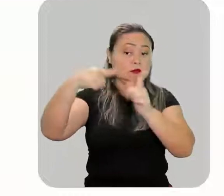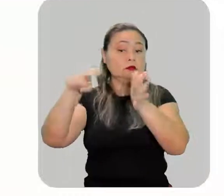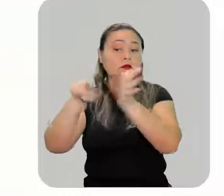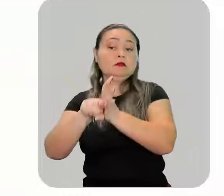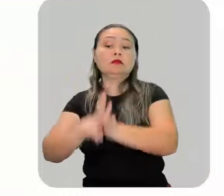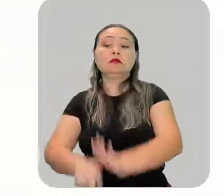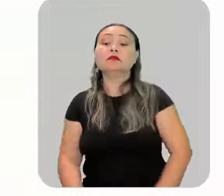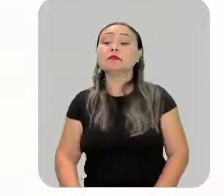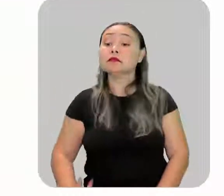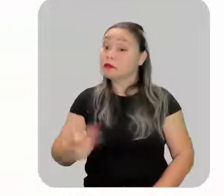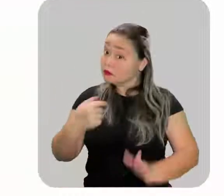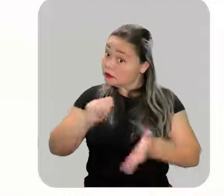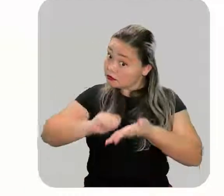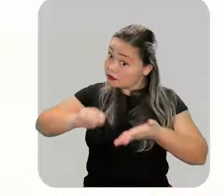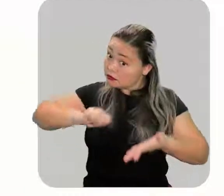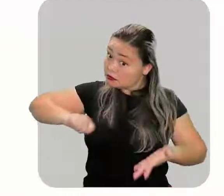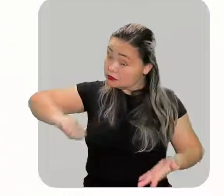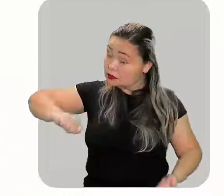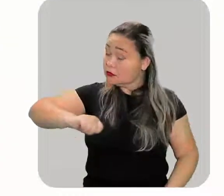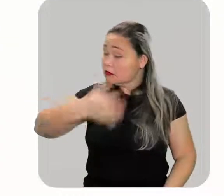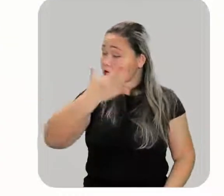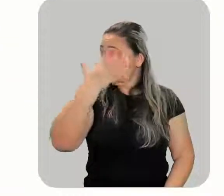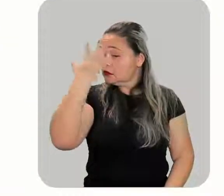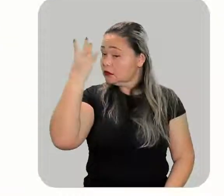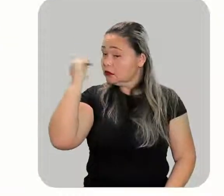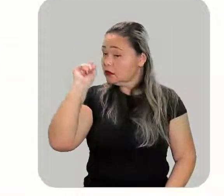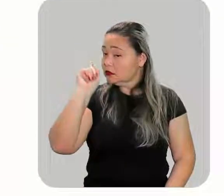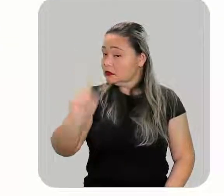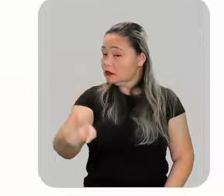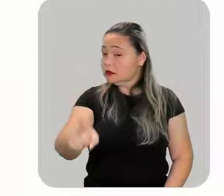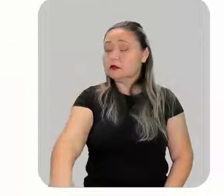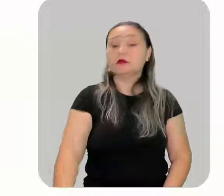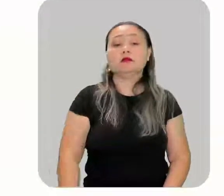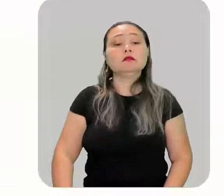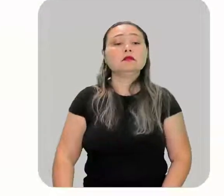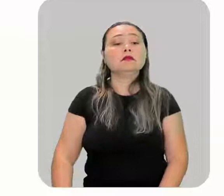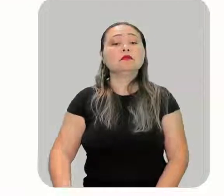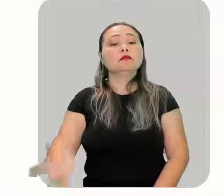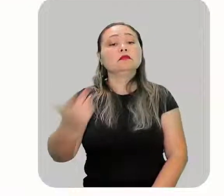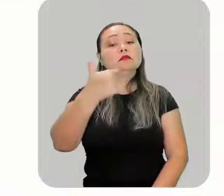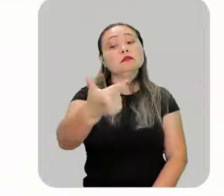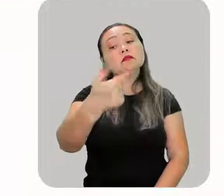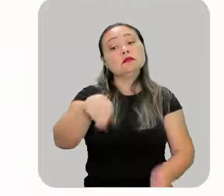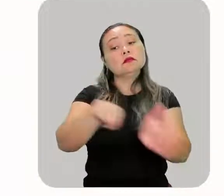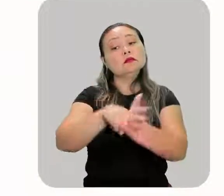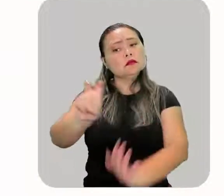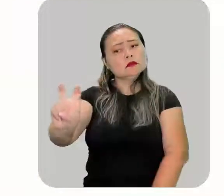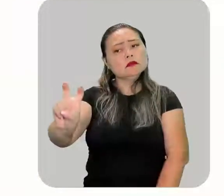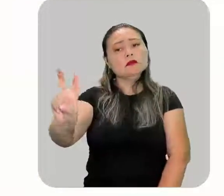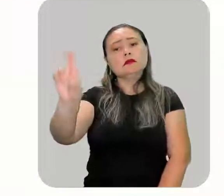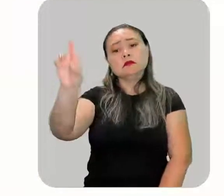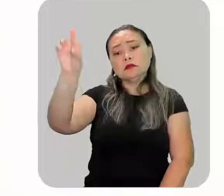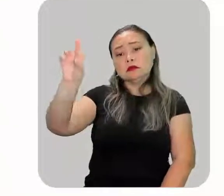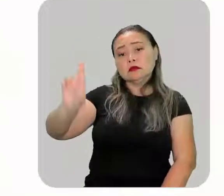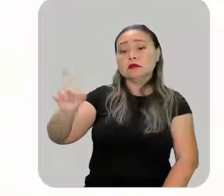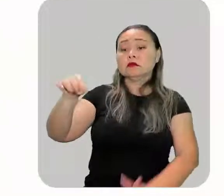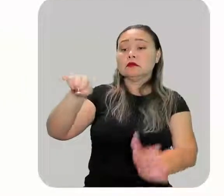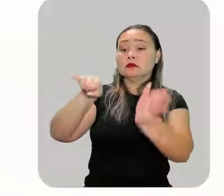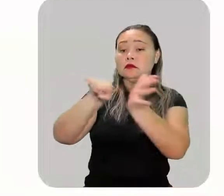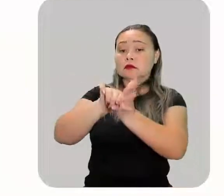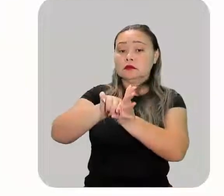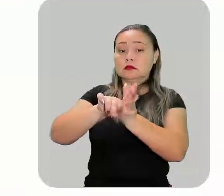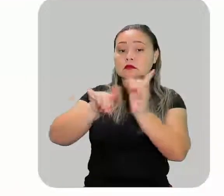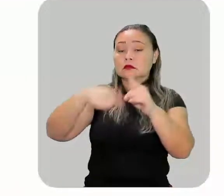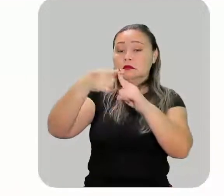outra é negativa. Já né? anota aí, para não esquecer. E aí, agora deu certo? 2 e menos 5? Menos 3, né? E